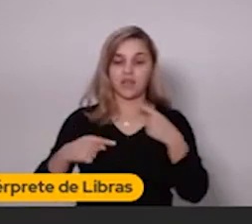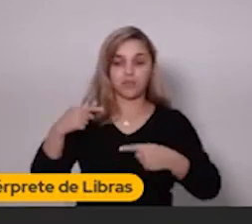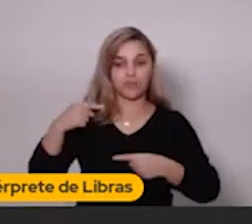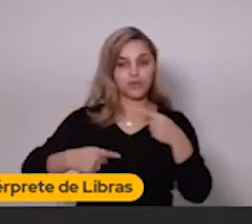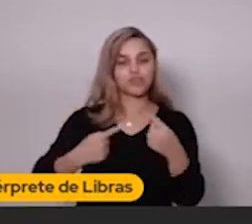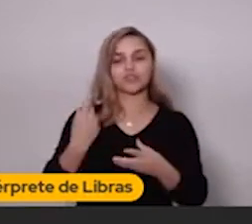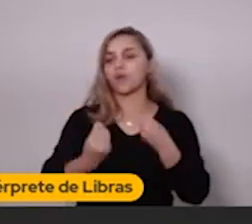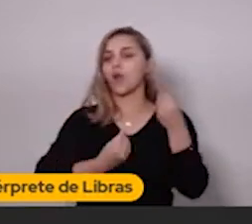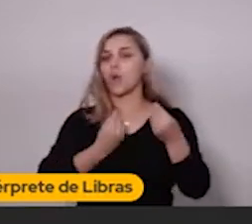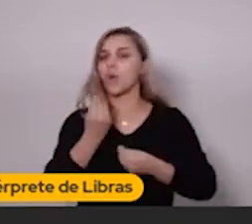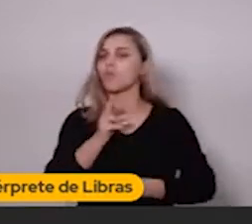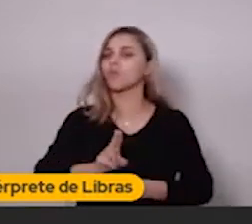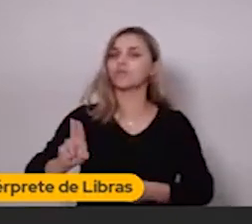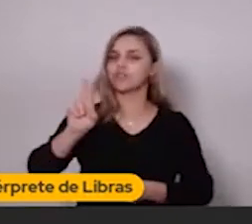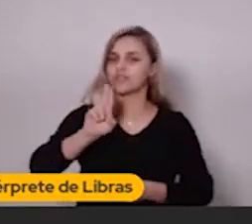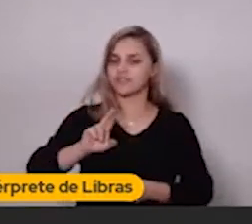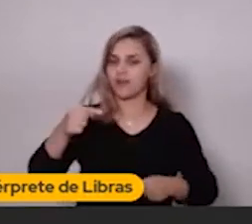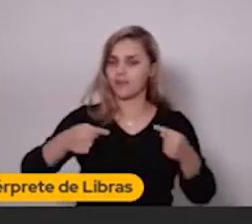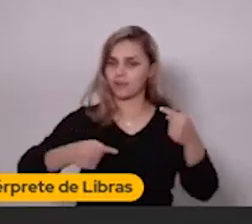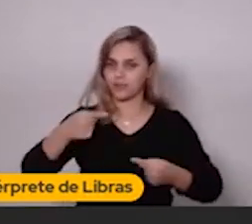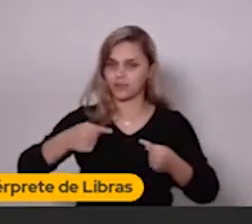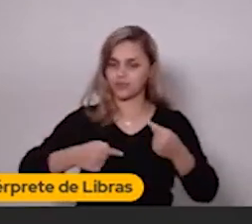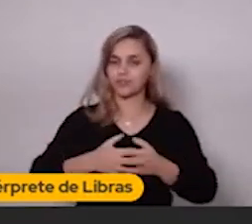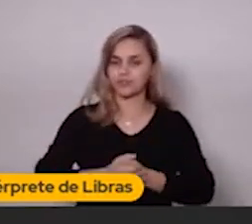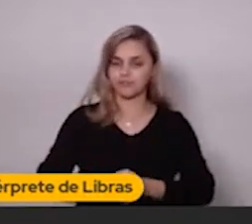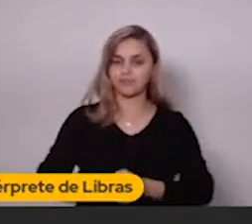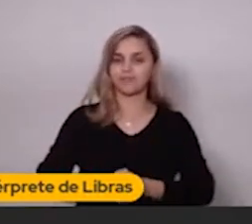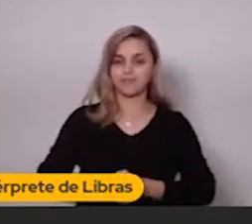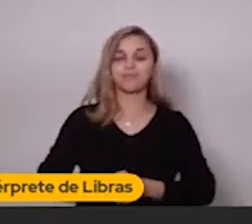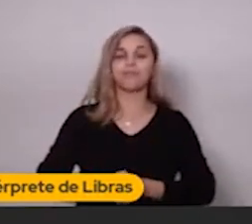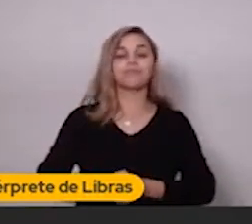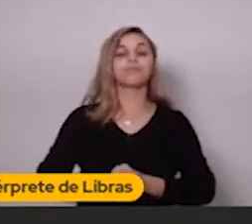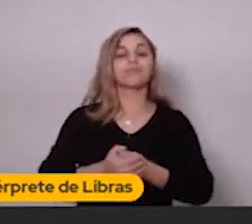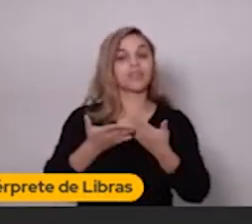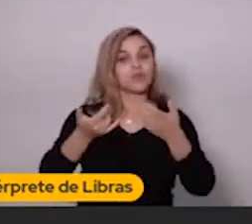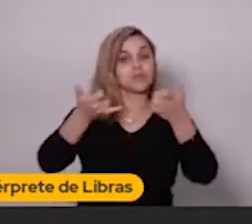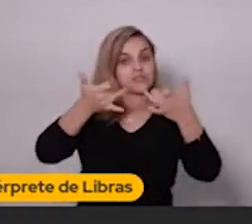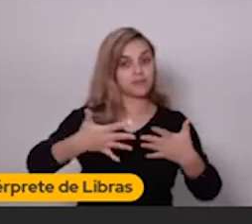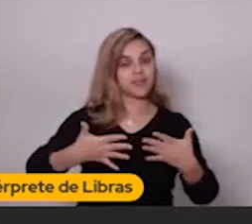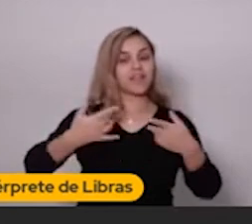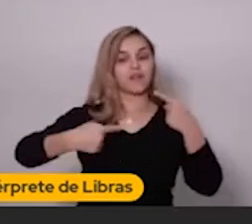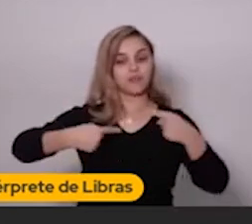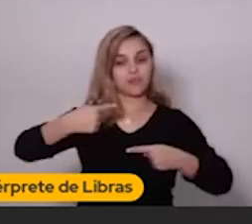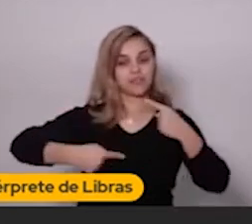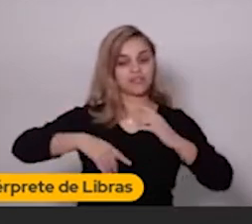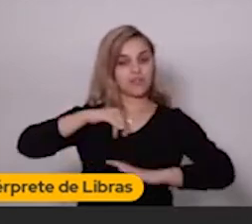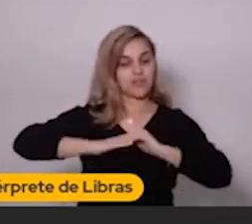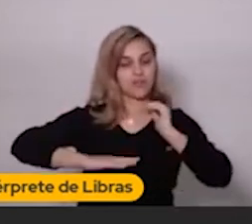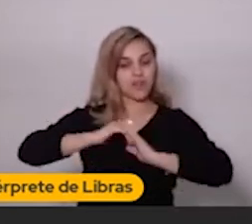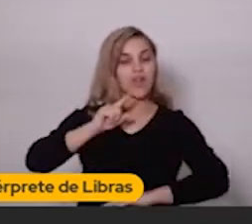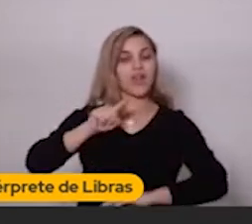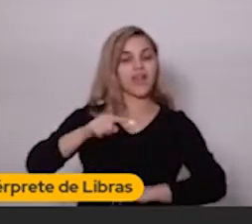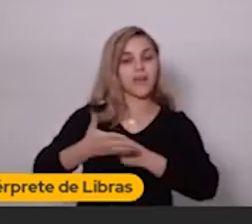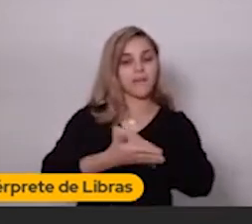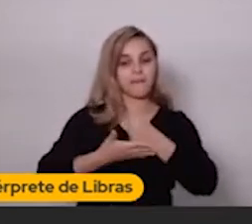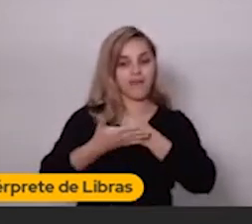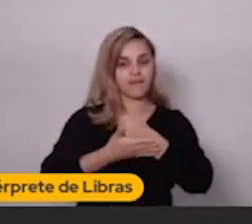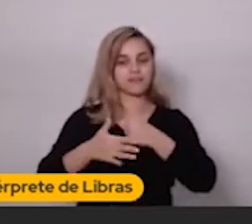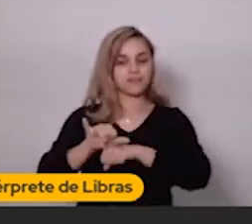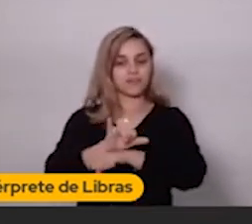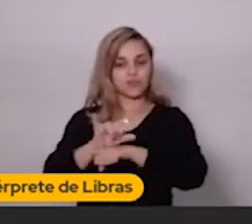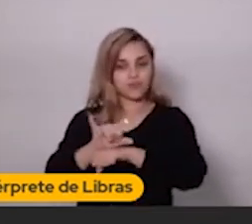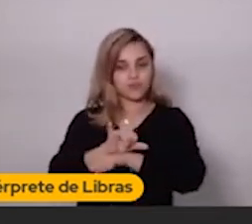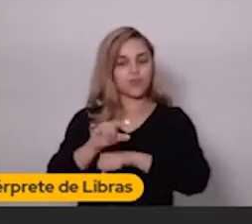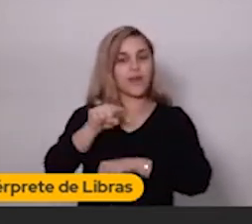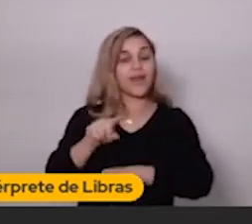funciona a aplicação dessas políticas, né? Comentei para vocês que a aplicação das políticas é justamente um dos pilares para o YouTube. Então, é